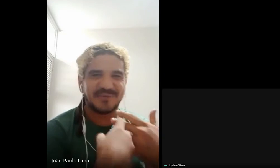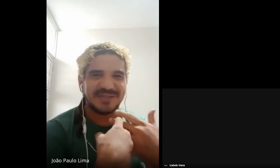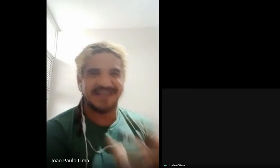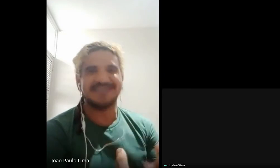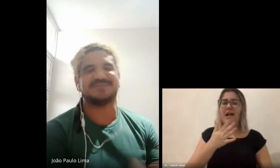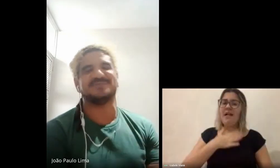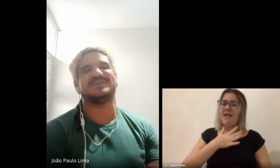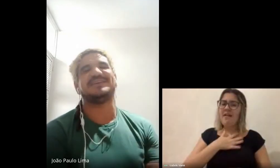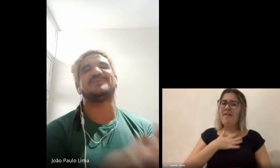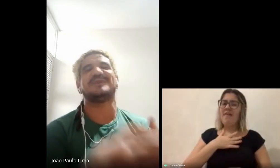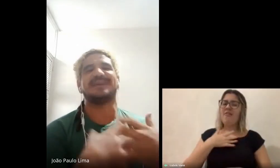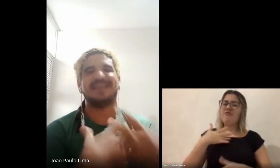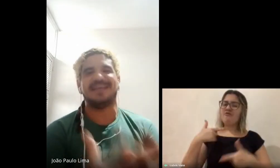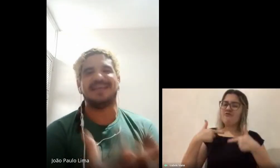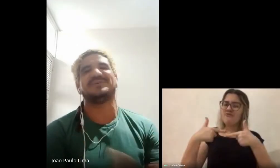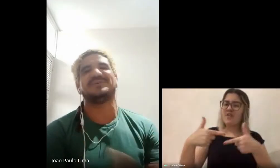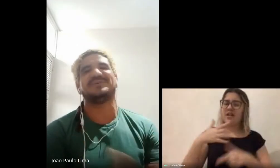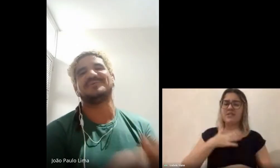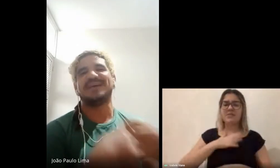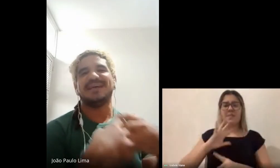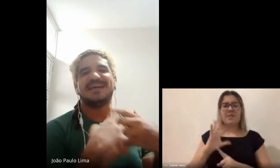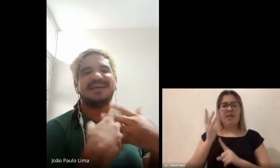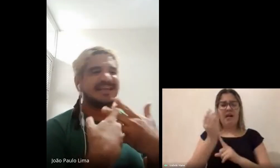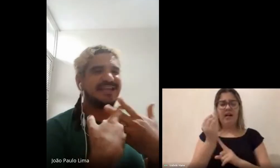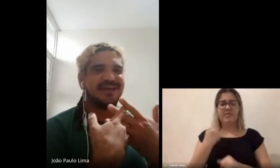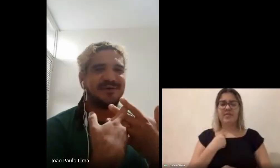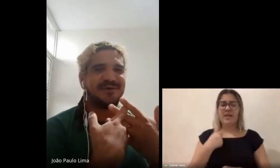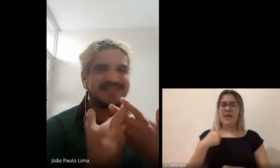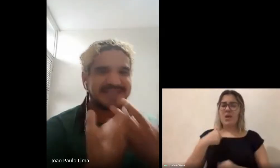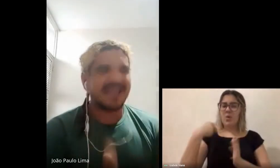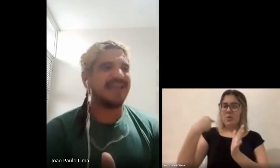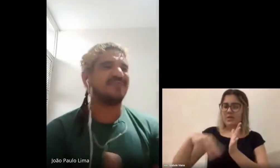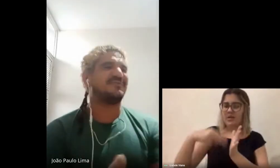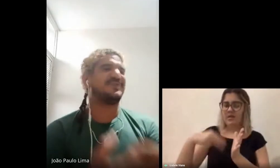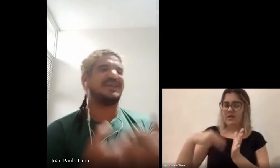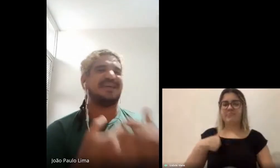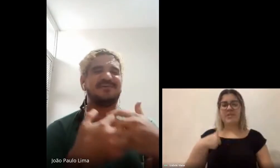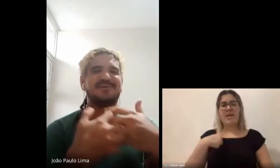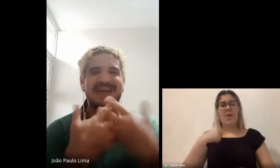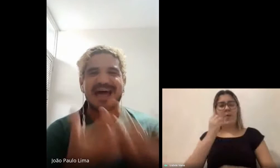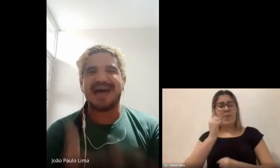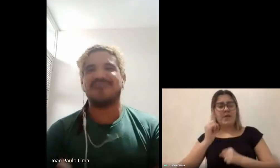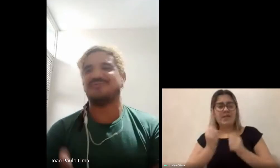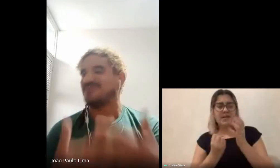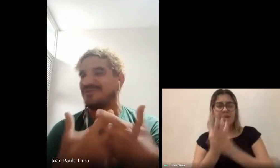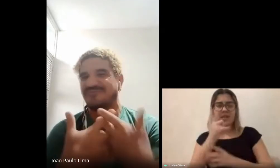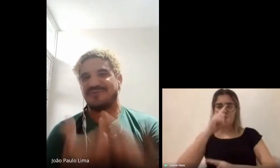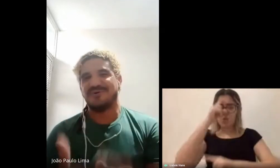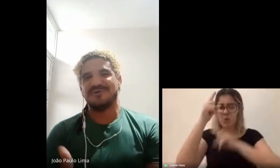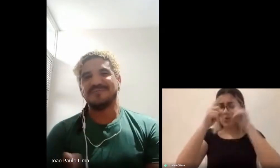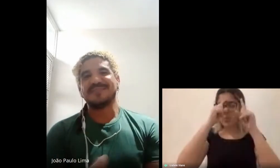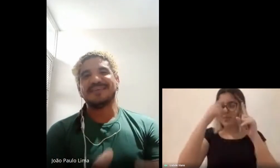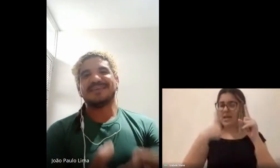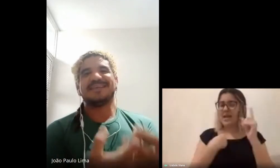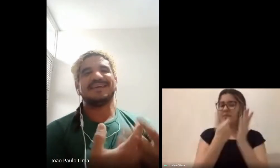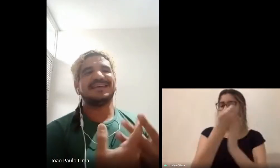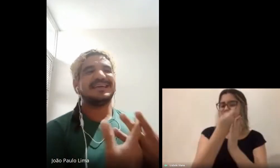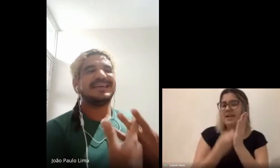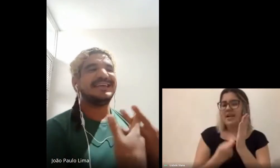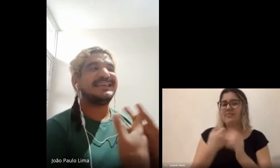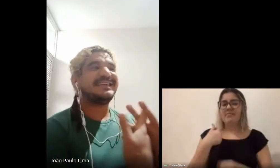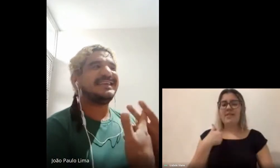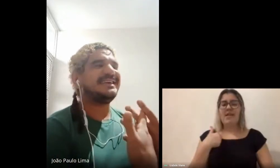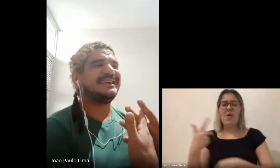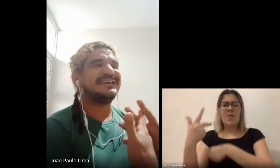eu danço, que eu crio, que eu escrevo, que eu gravo, o que for, né?